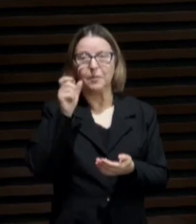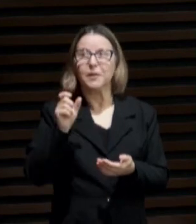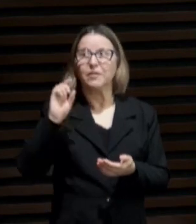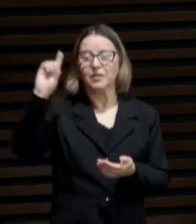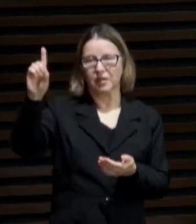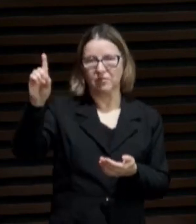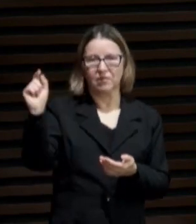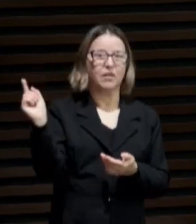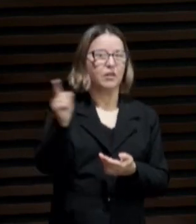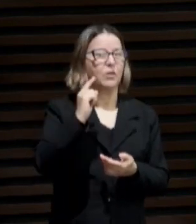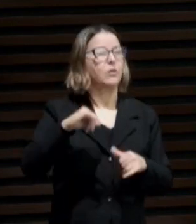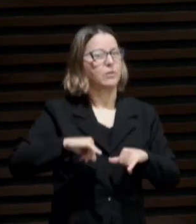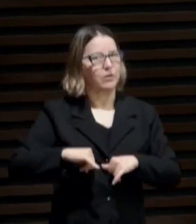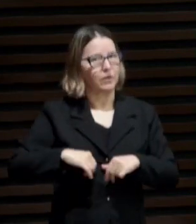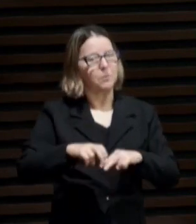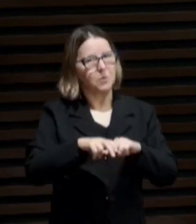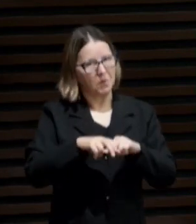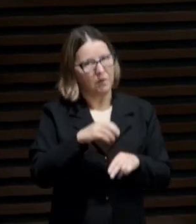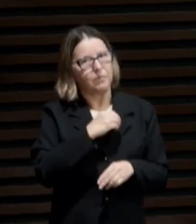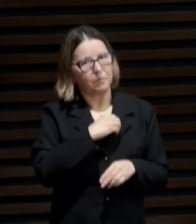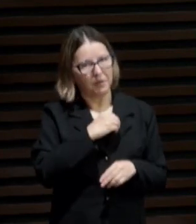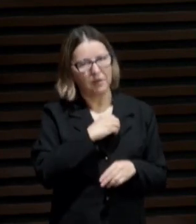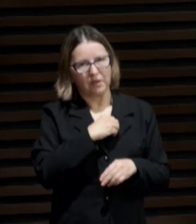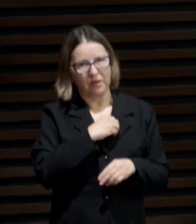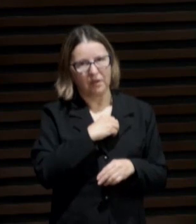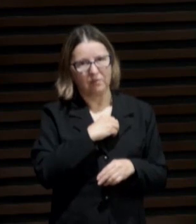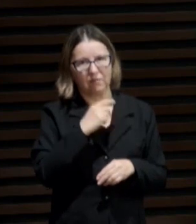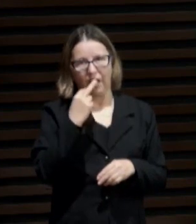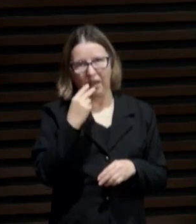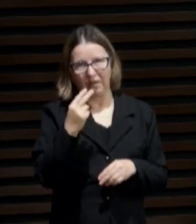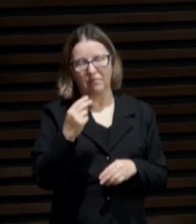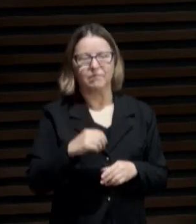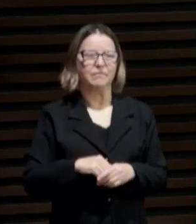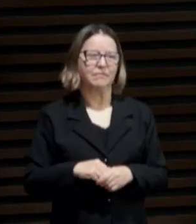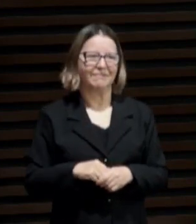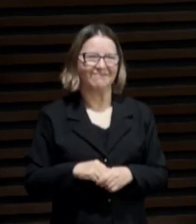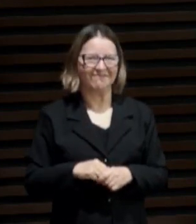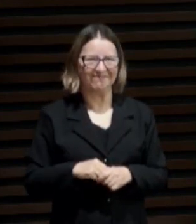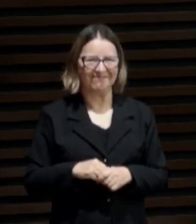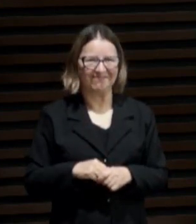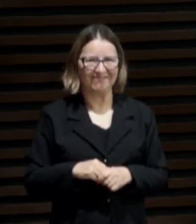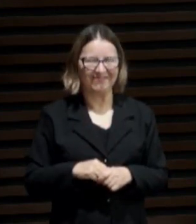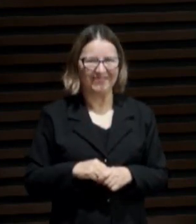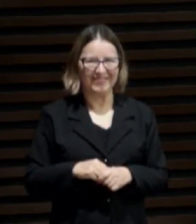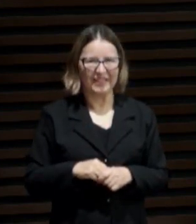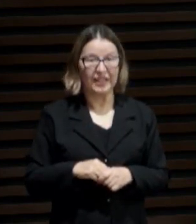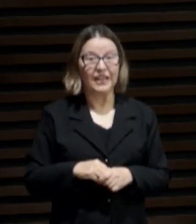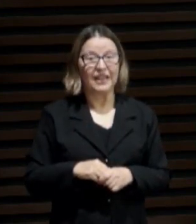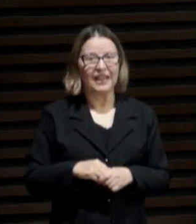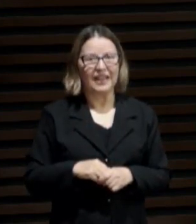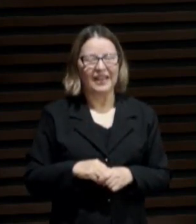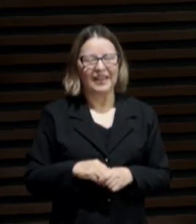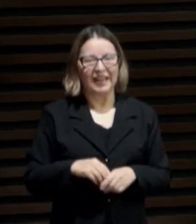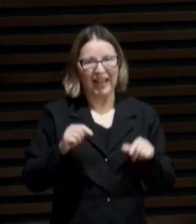muito com esse pecado chamado língua. Nós estamos tratando aqui toda segunda-feira com os